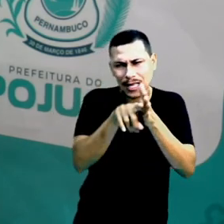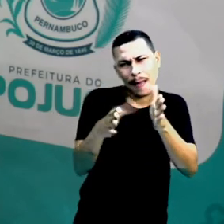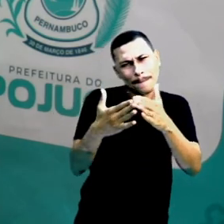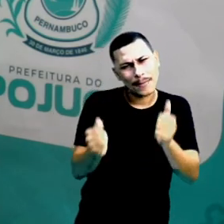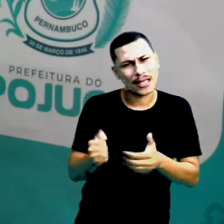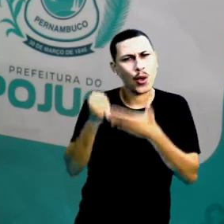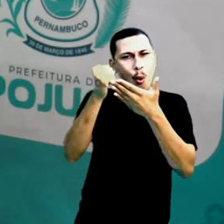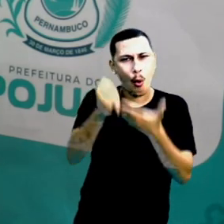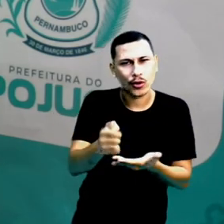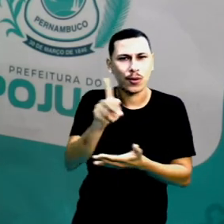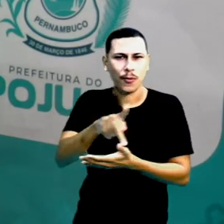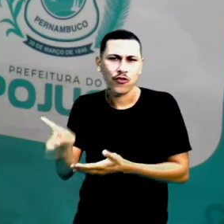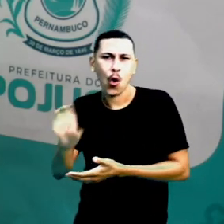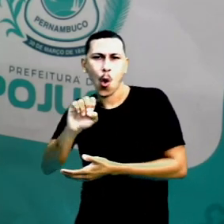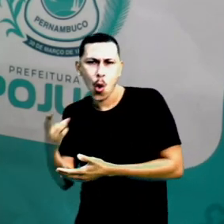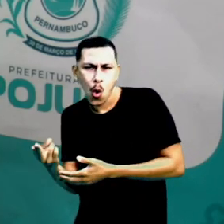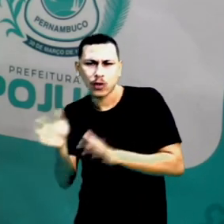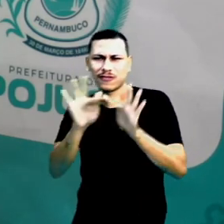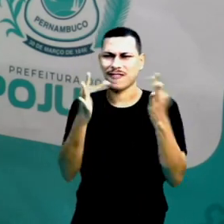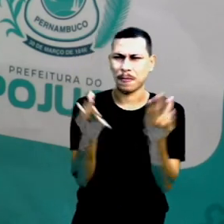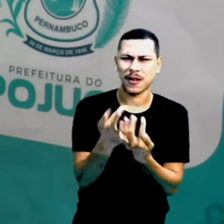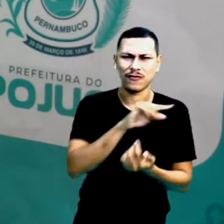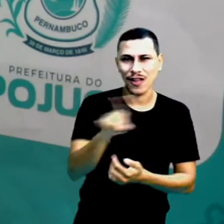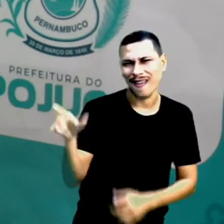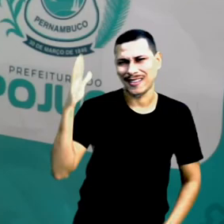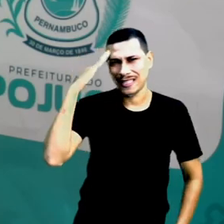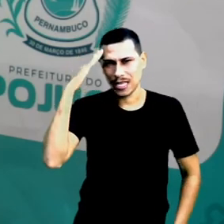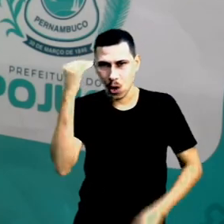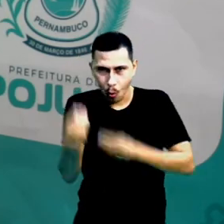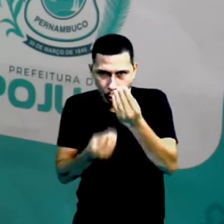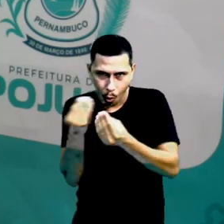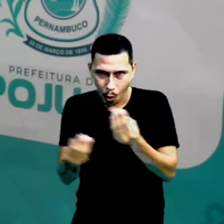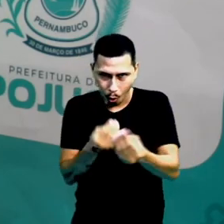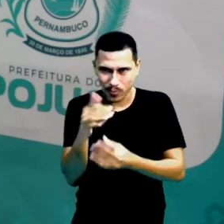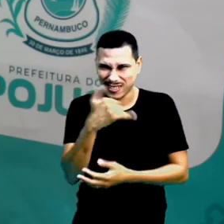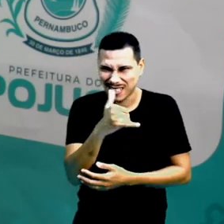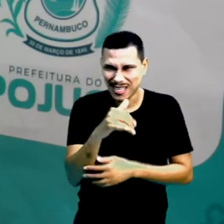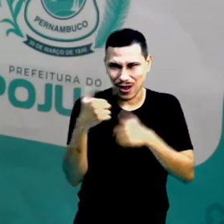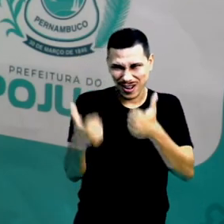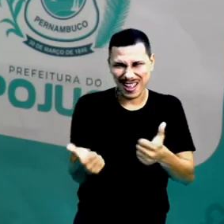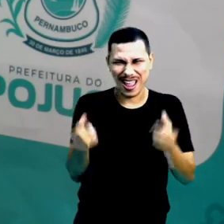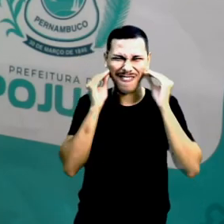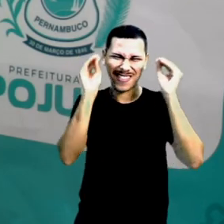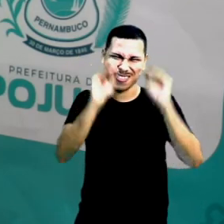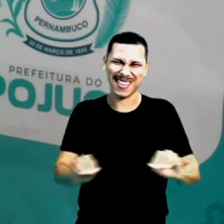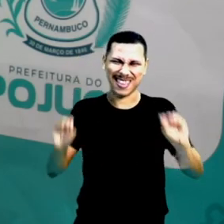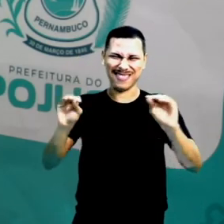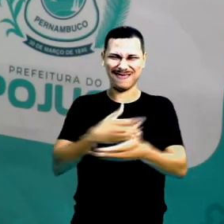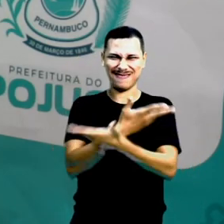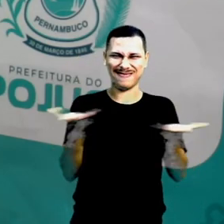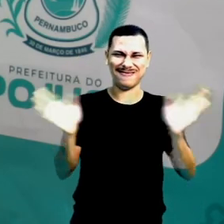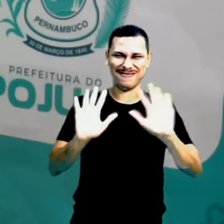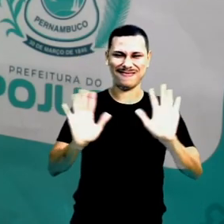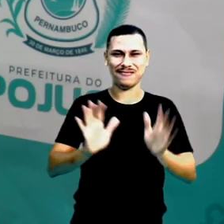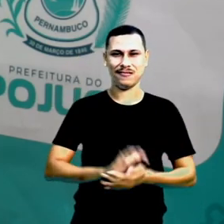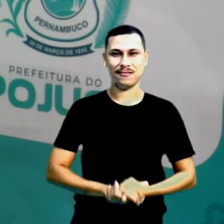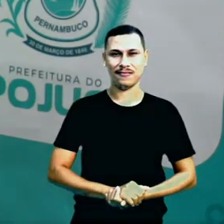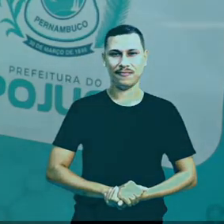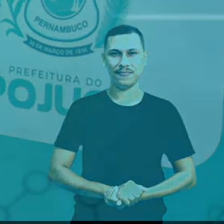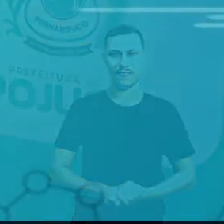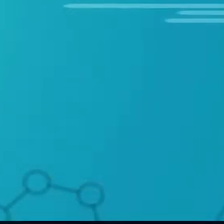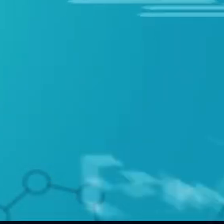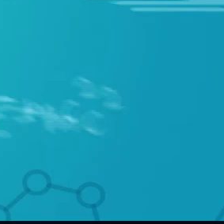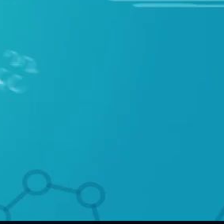ajuda para o professor ou para sua mãe, para vocês entenderem de onde vem essa energia, tá certo? Um beijo grande para vocês e até a próxima aula.